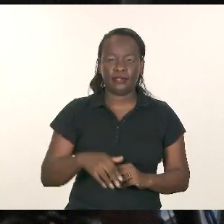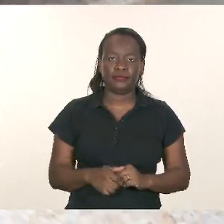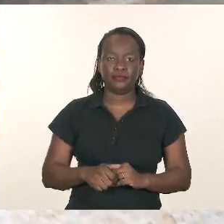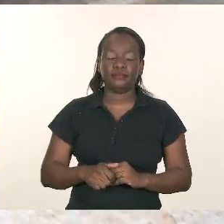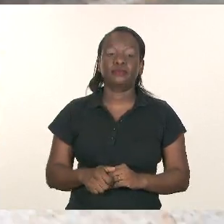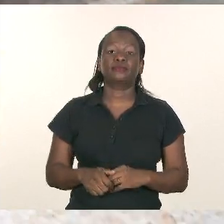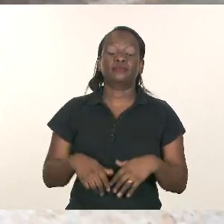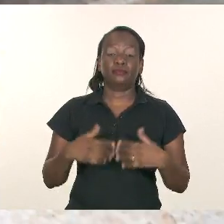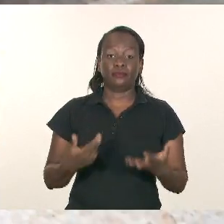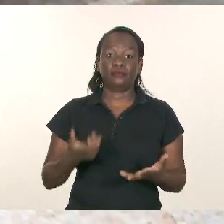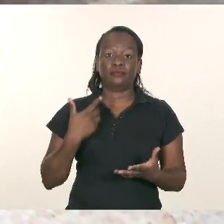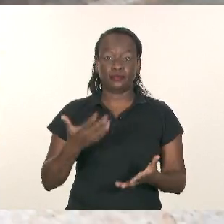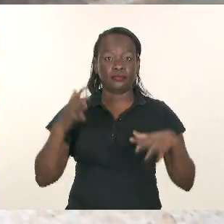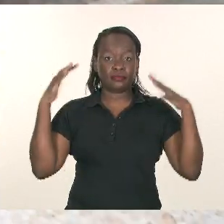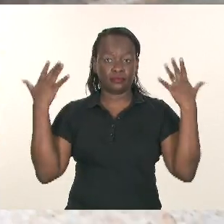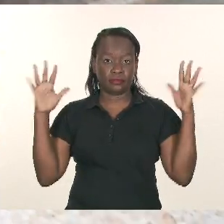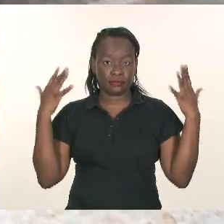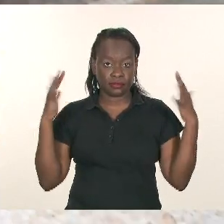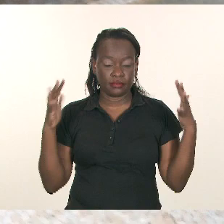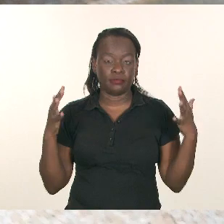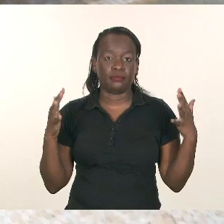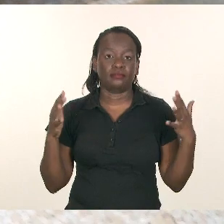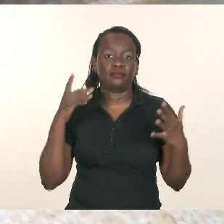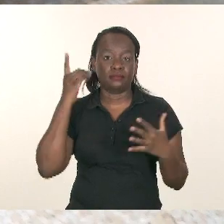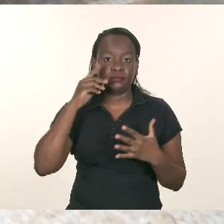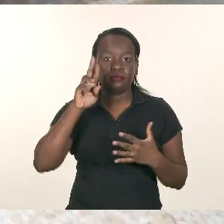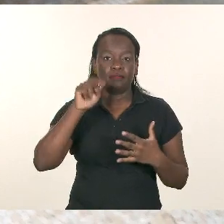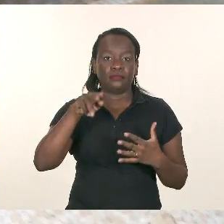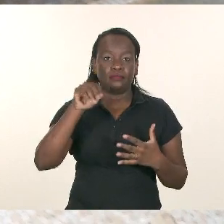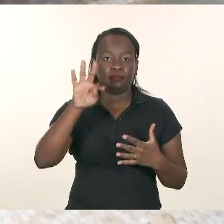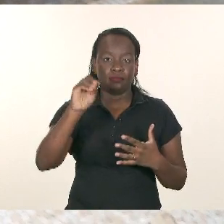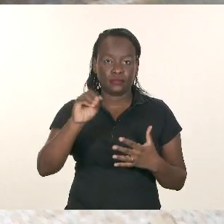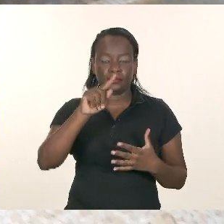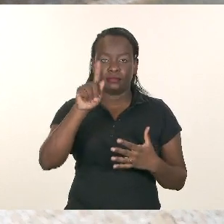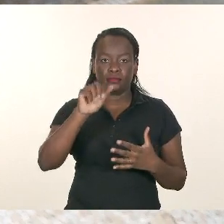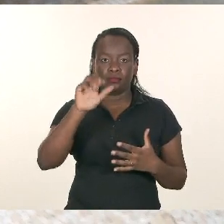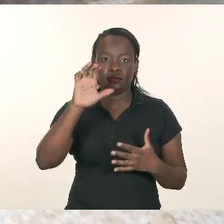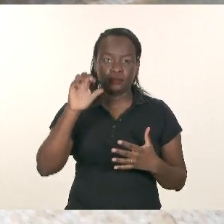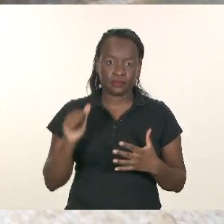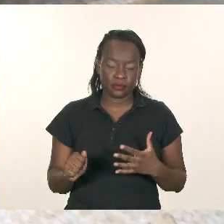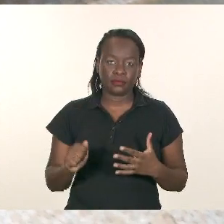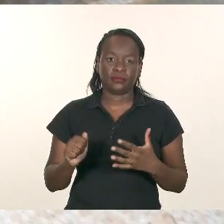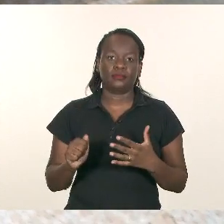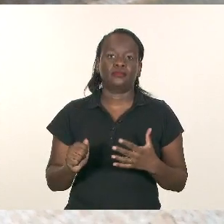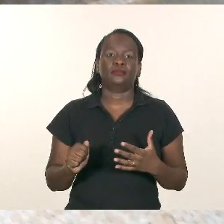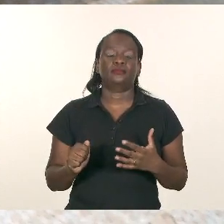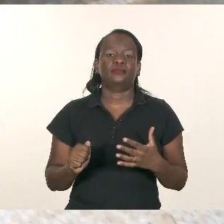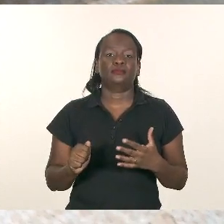Eu gostaria de parabenizar o deputado Renato Zaca pelo